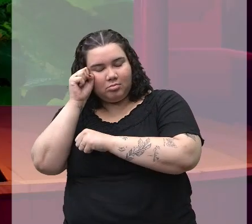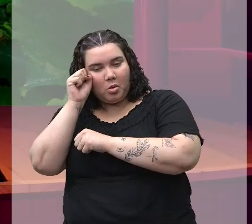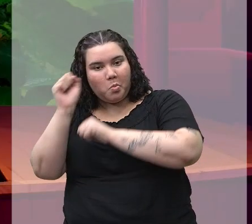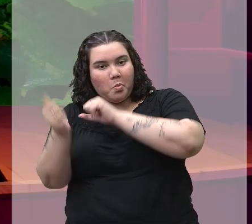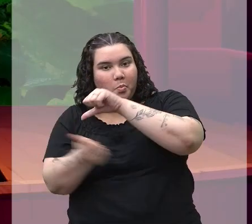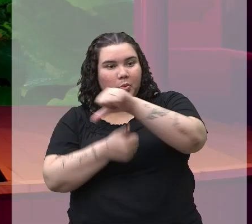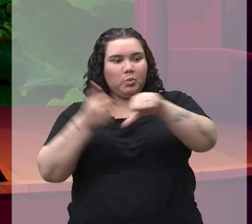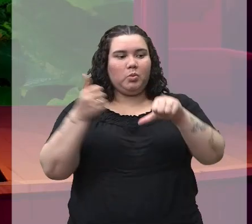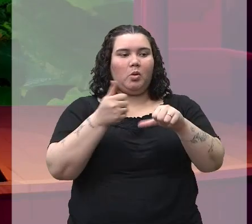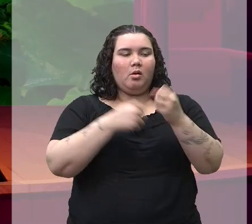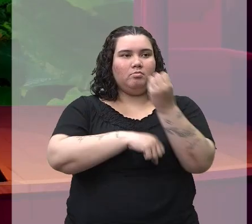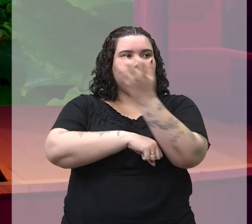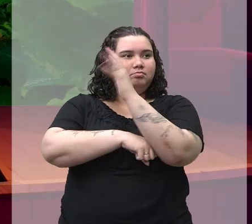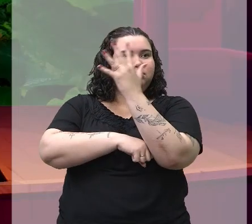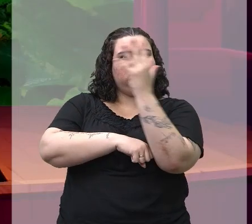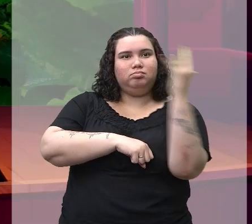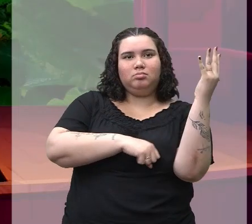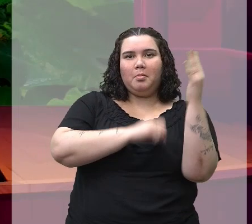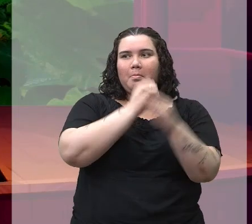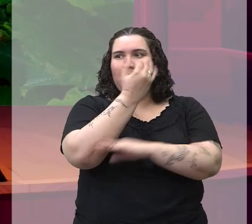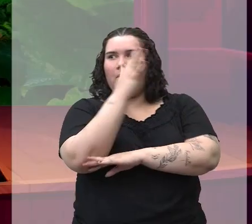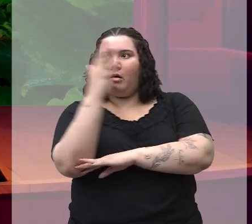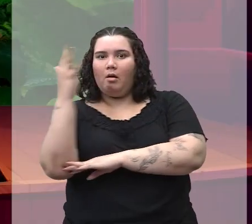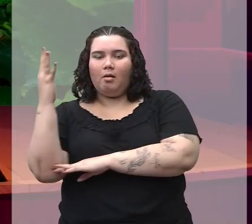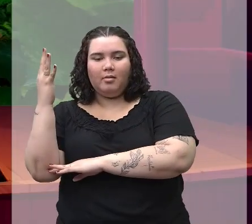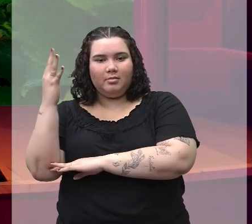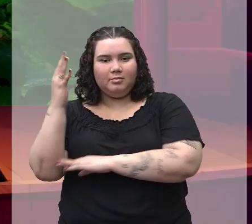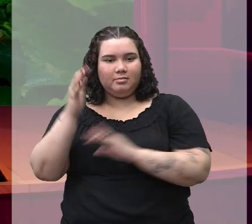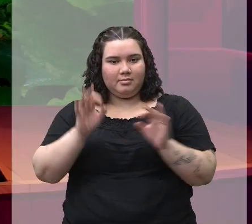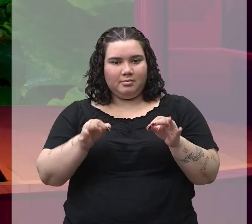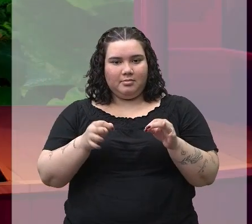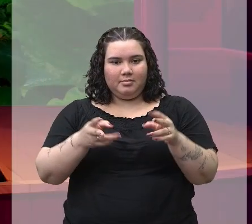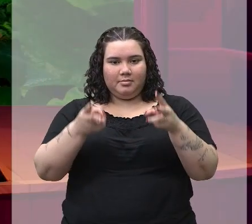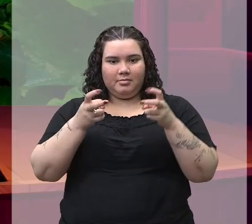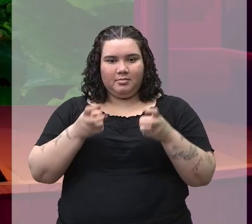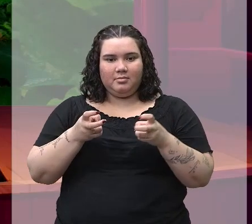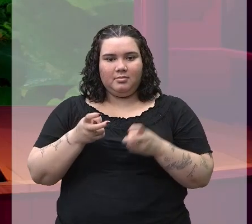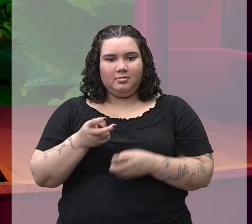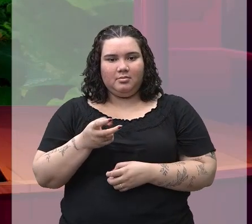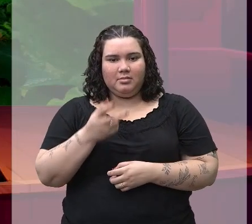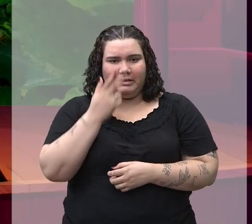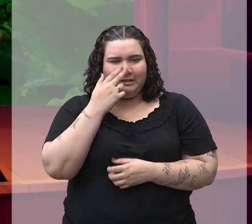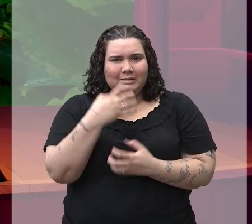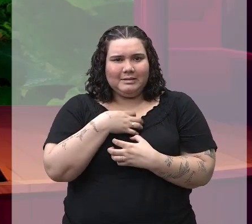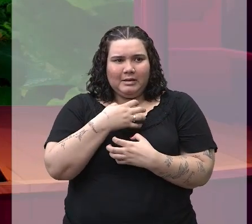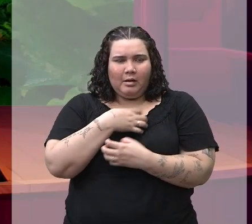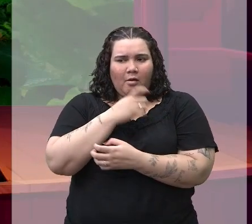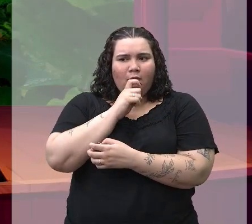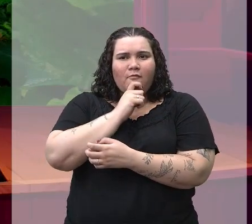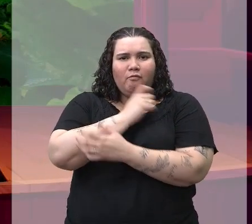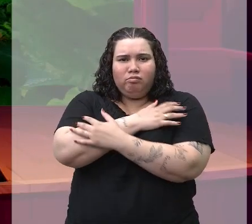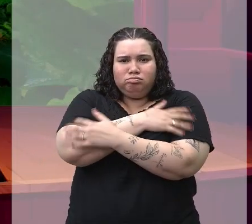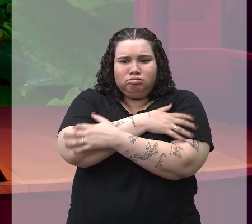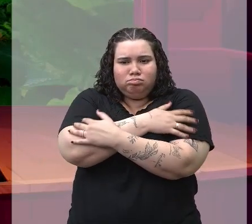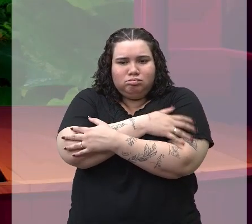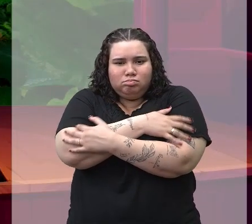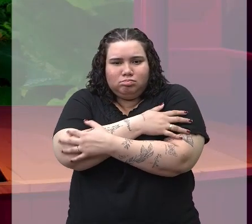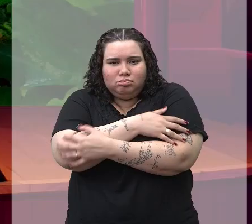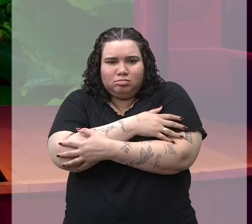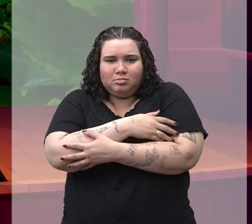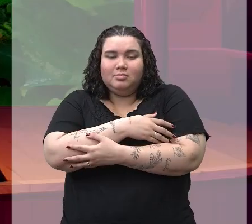num ambiente onde a referência é uma floresta. Começou até a ficar um pouco friozinho aqui, né? Parece que está meio